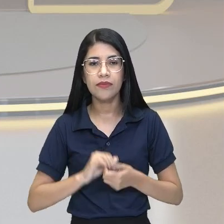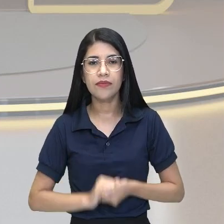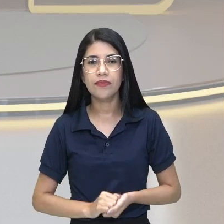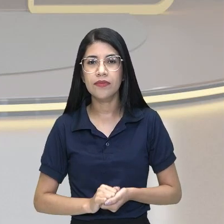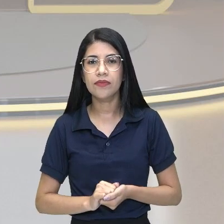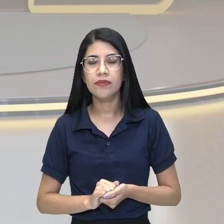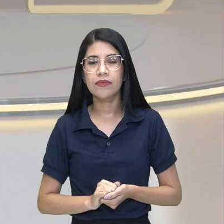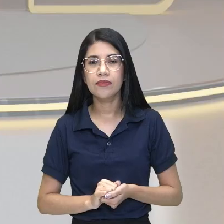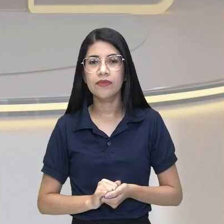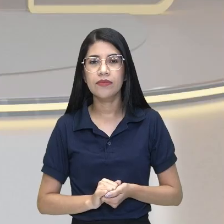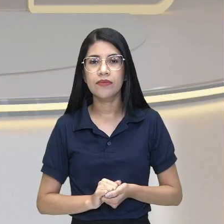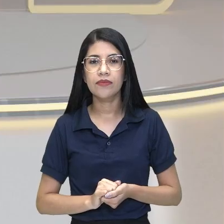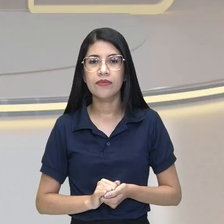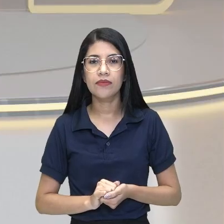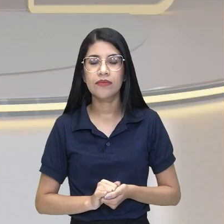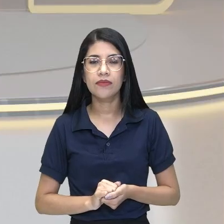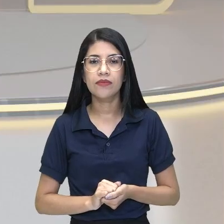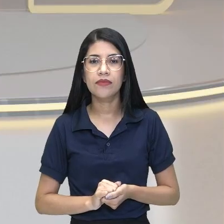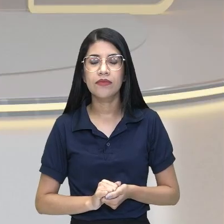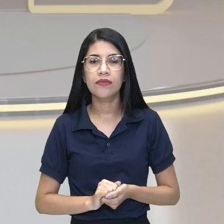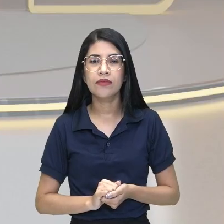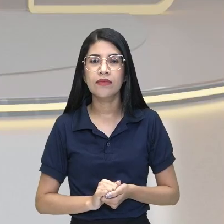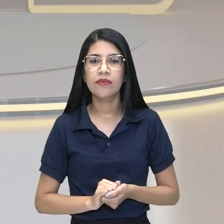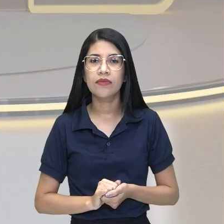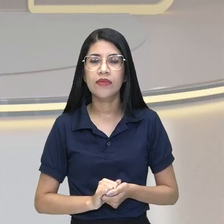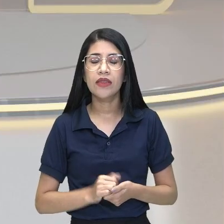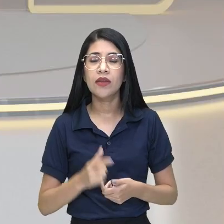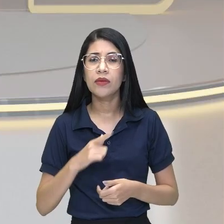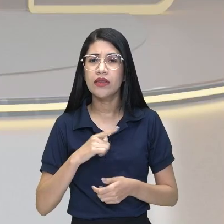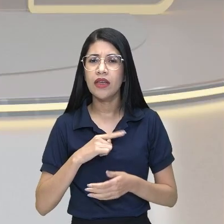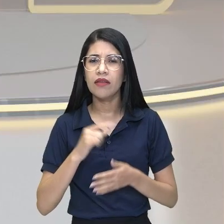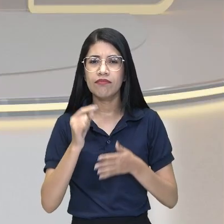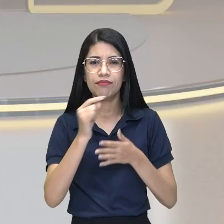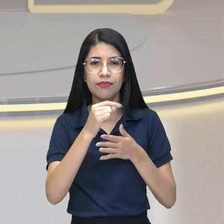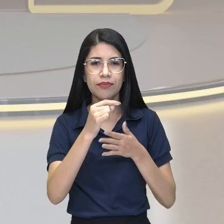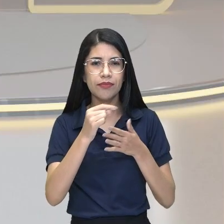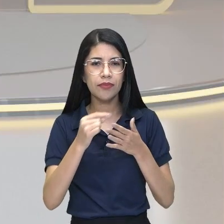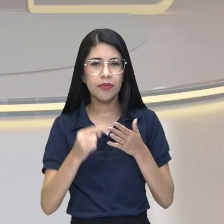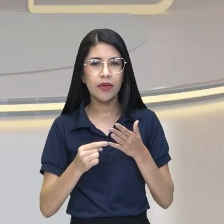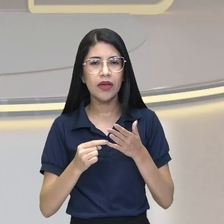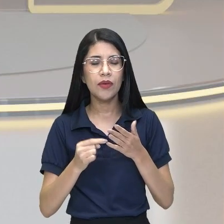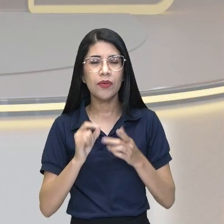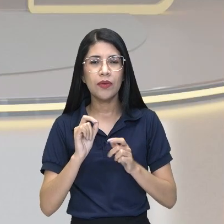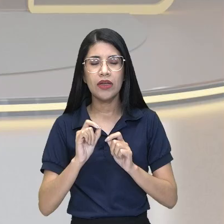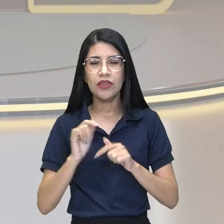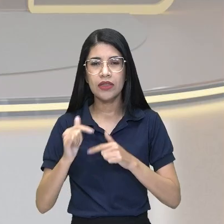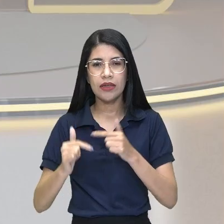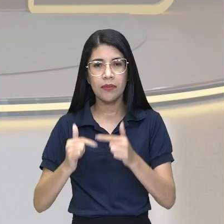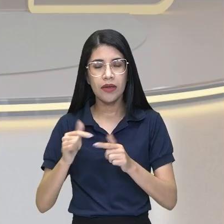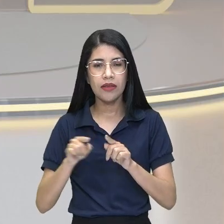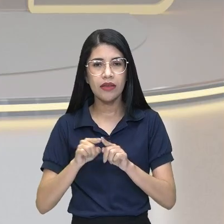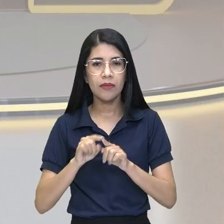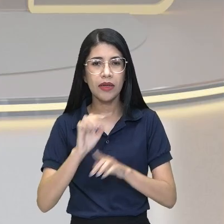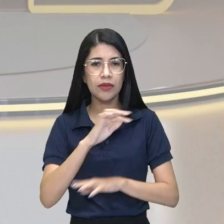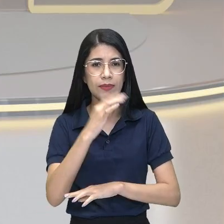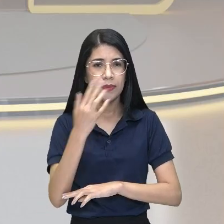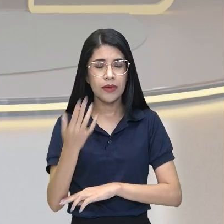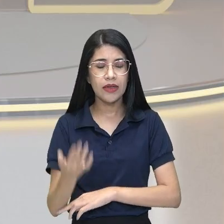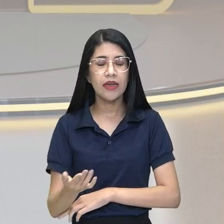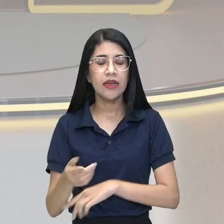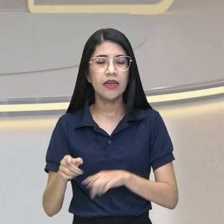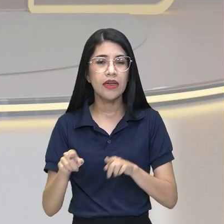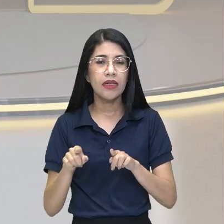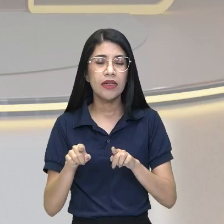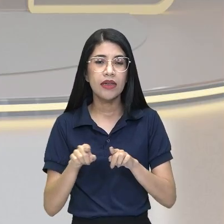não é mesmo, professor Paulo? Exatamente. Pessoal, olha só, existem os vetores de ocupação de desmatamento, mas também tem os vetores que vão